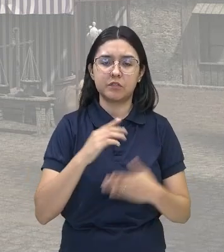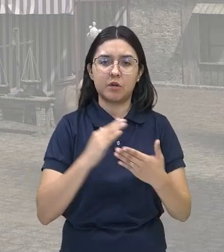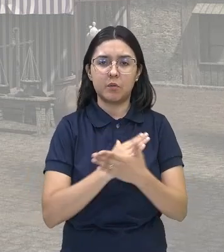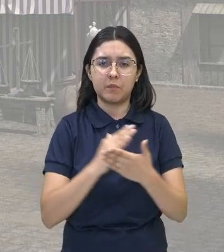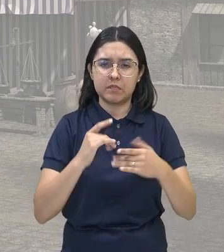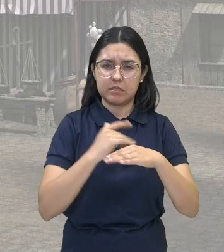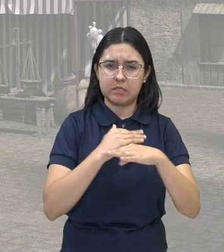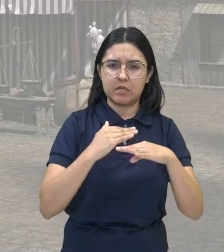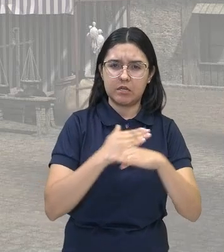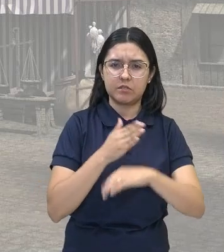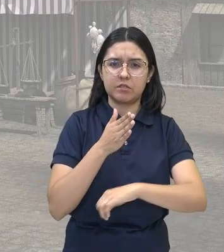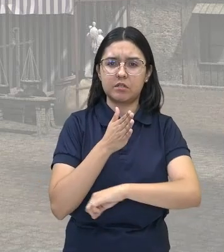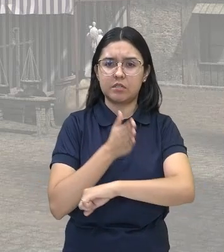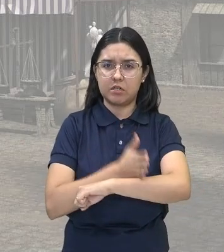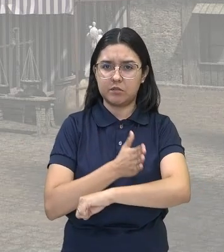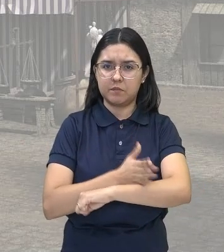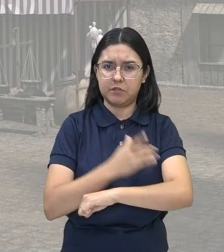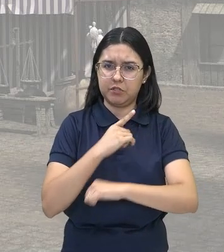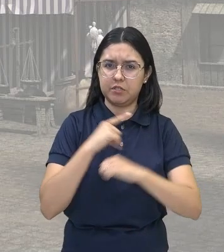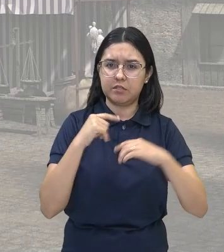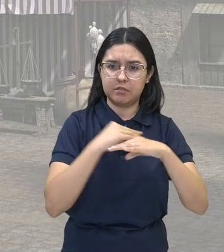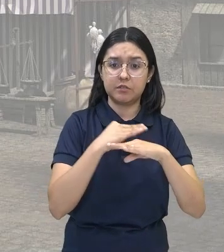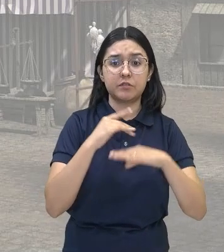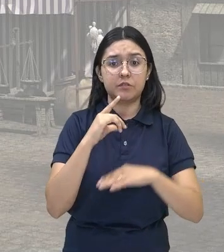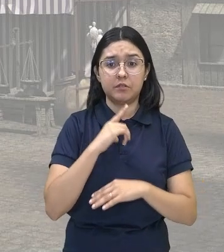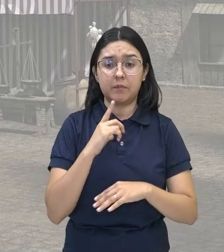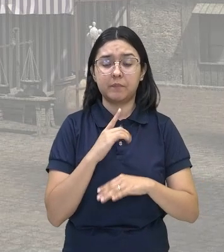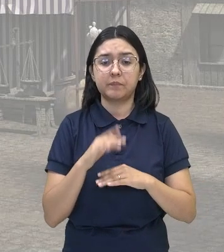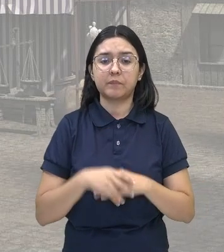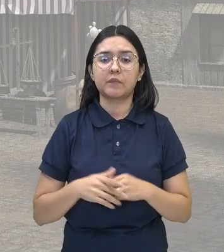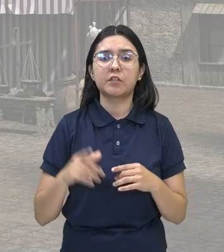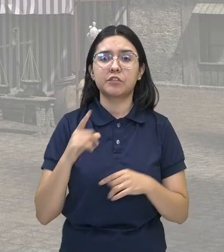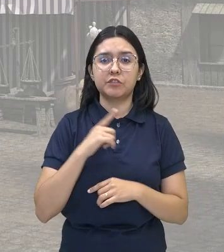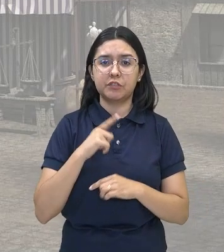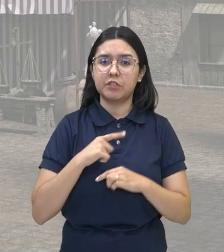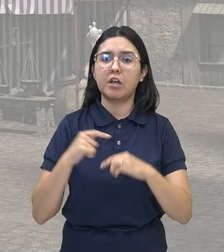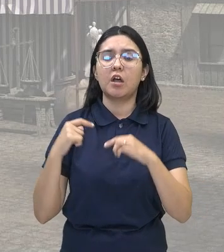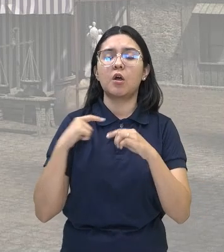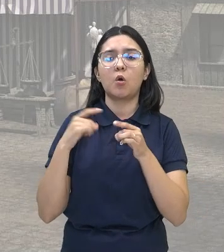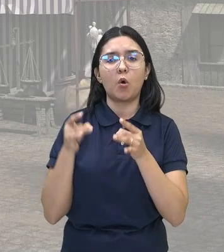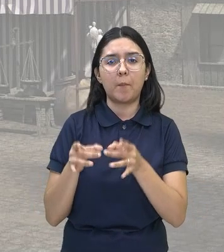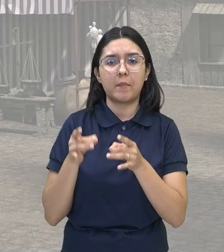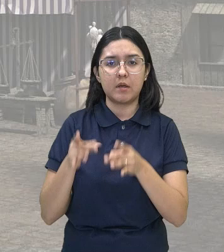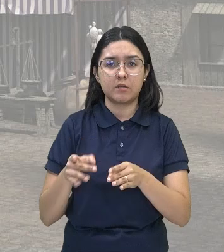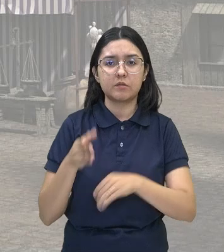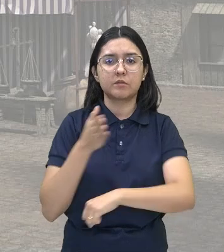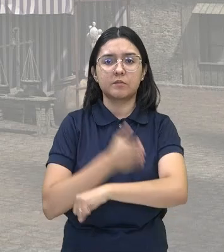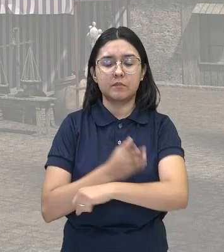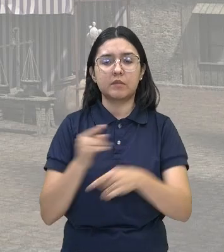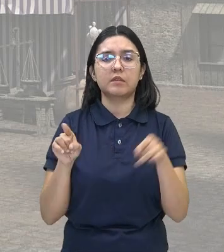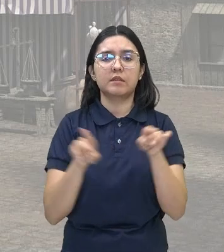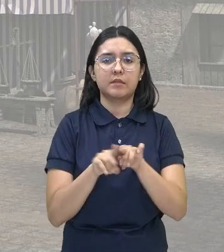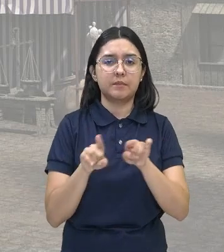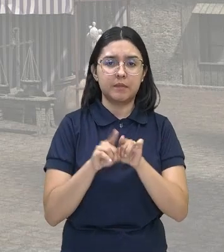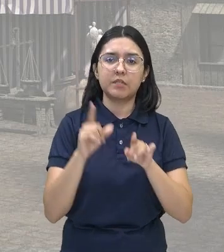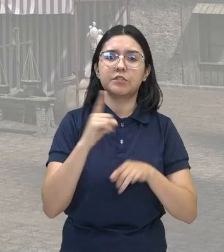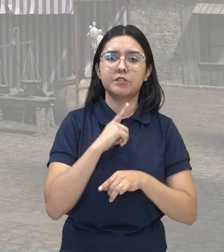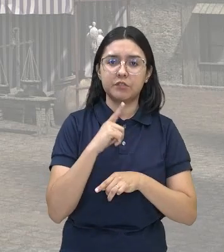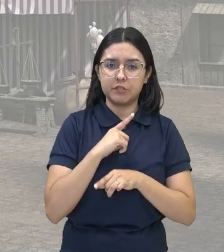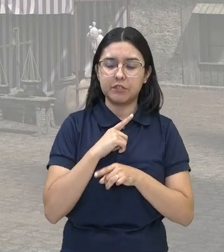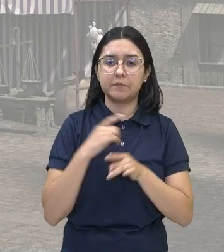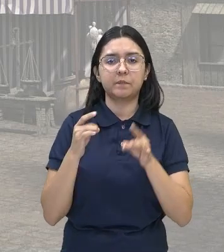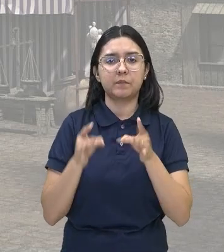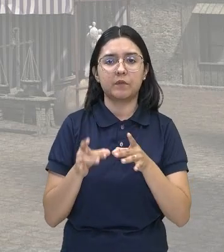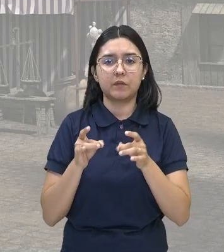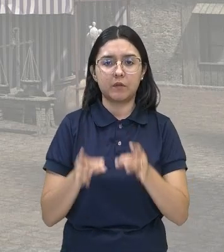Idade Média, professor? Existiam cidades na Idade Média. Existia o comércio na Idade Média, professor? Também existia o comércio na Idade